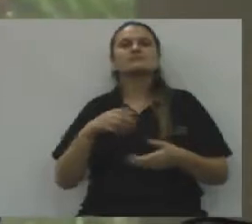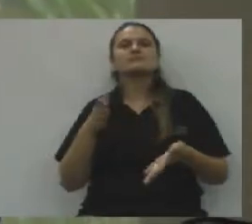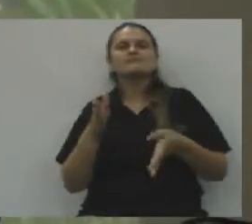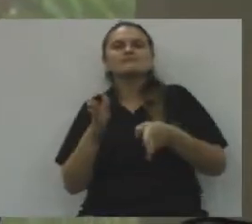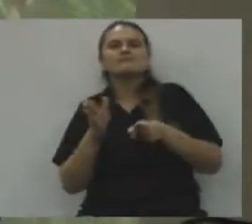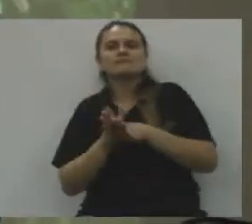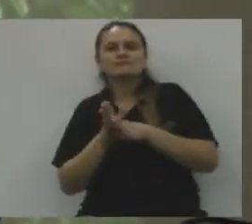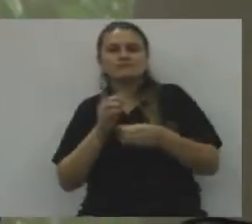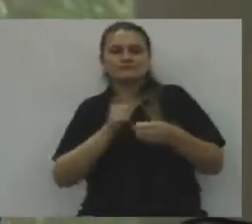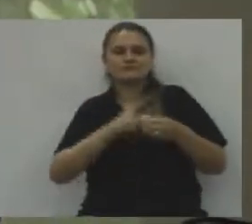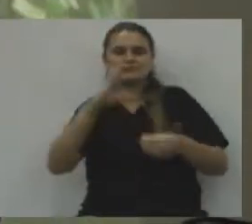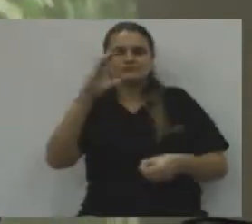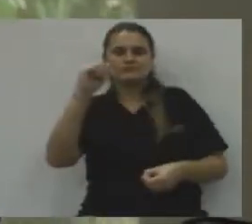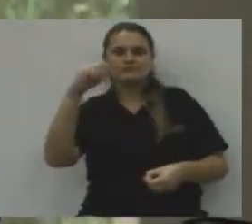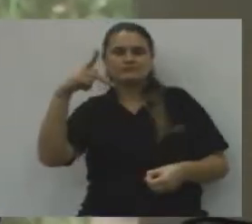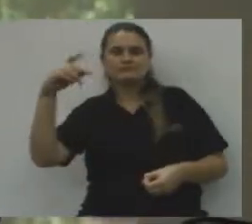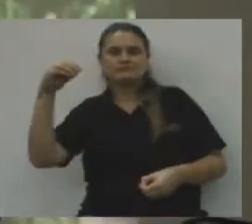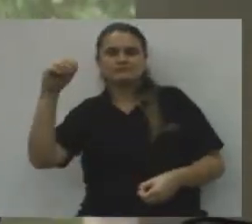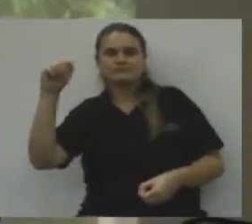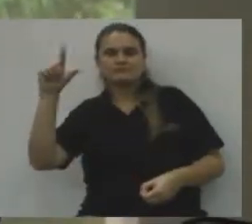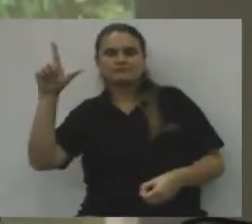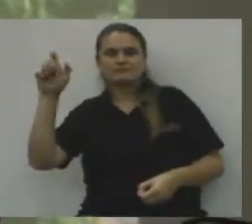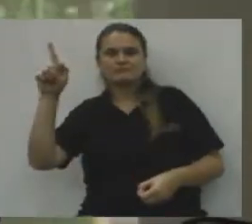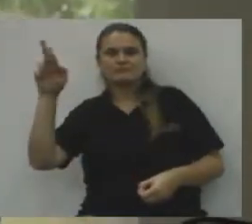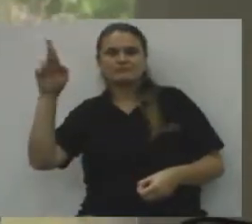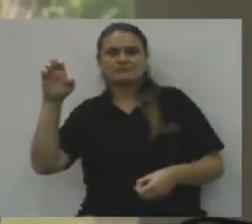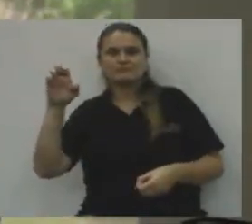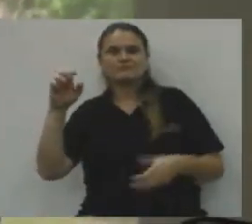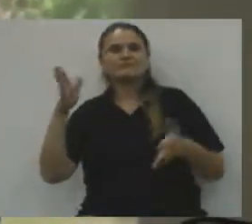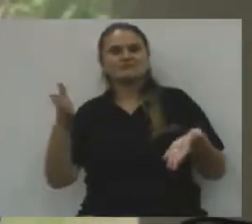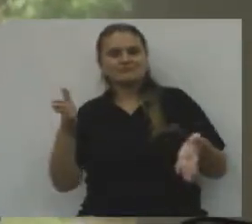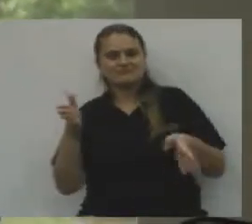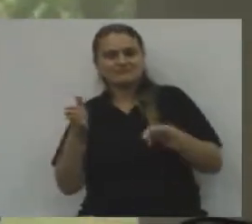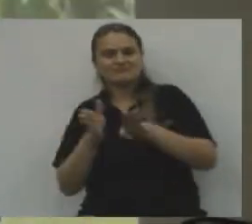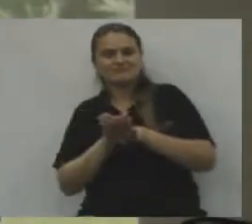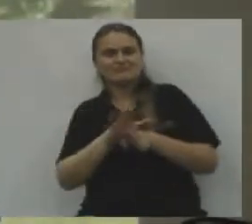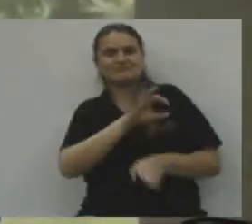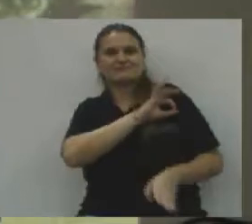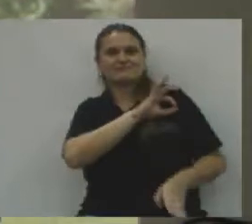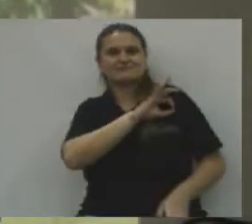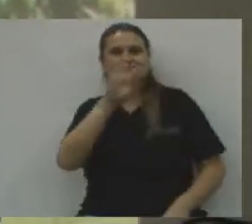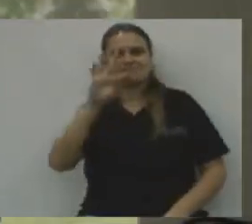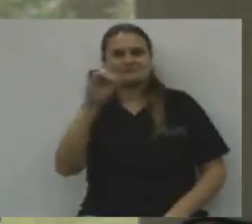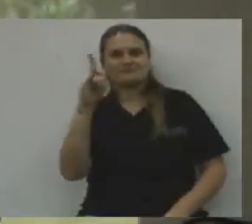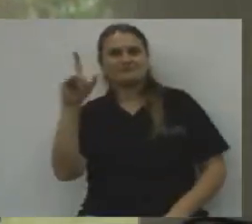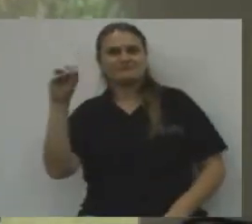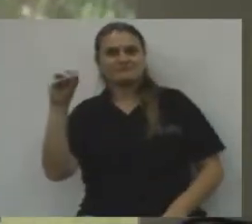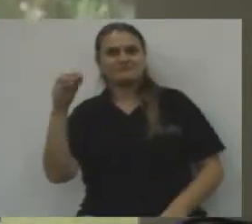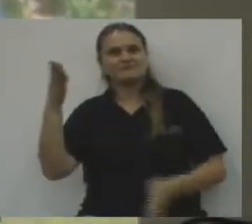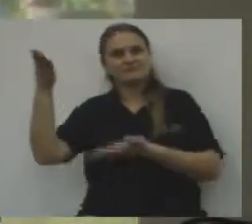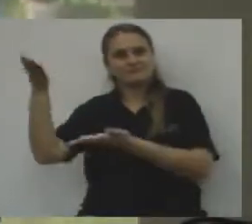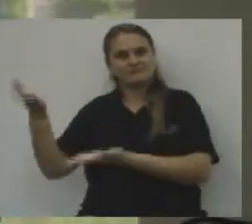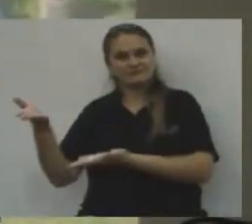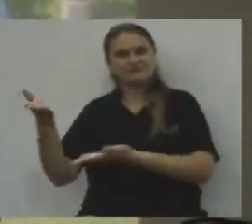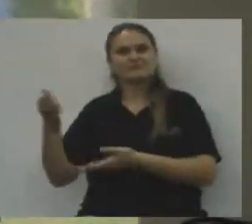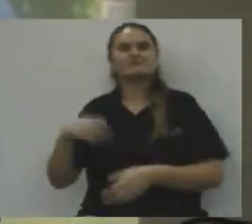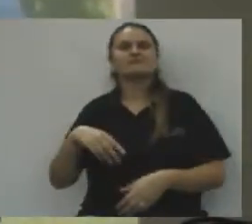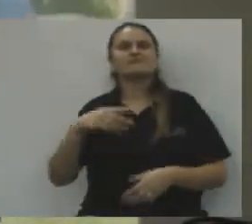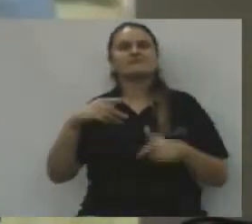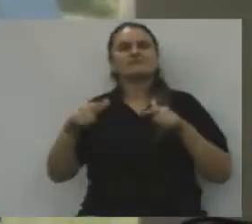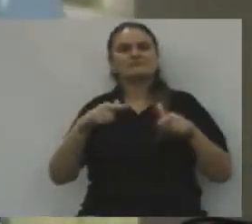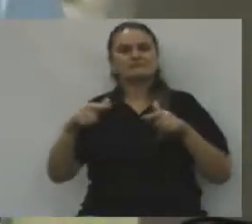em Campo Alegre, a família que mora aqui em Joinville recebeu a visita do homem que foi um herói para eles naquele dia, o soldado Tiago, que é lá do batalhão